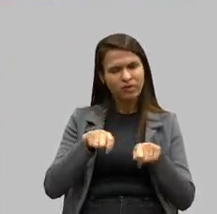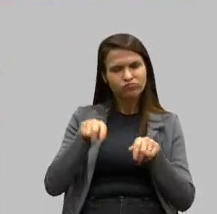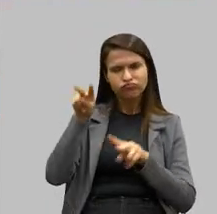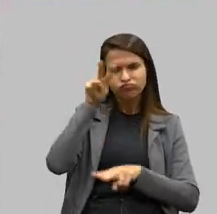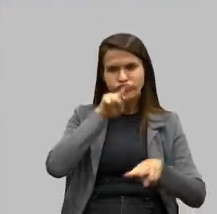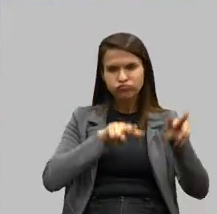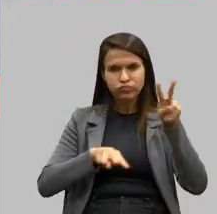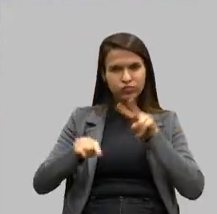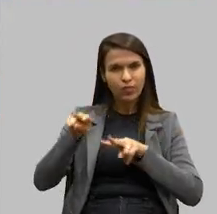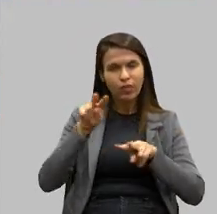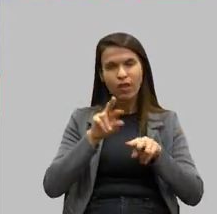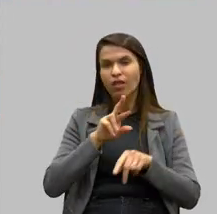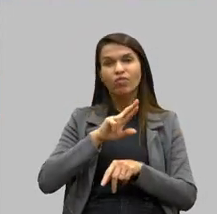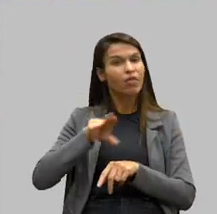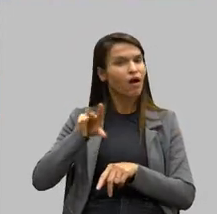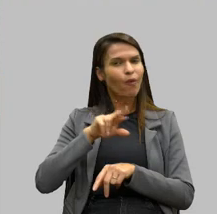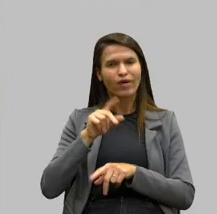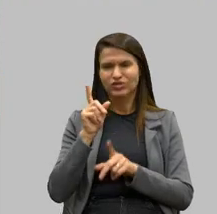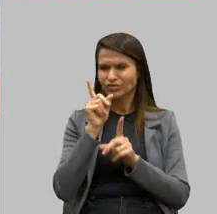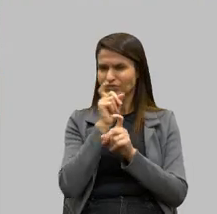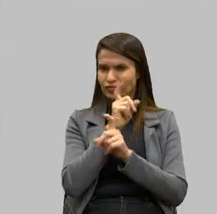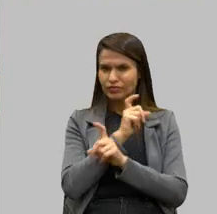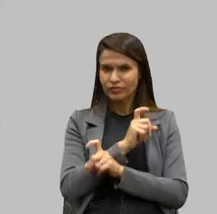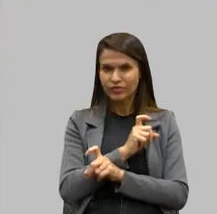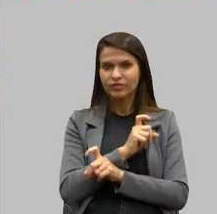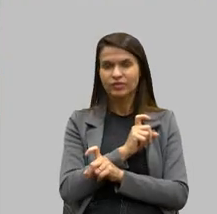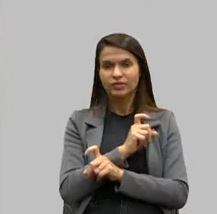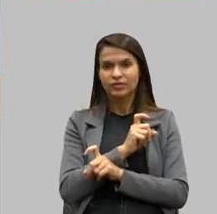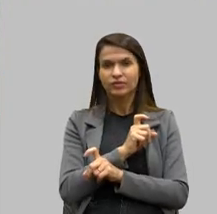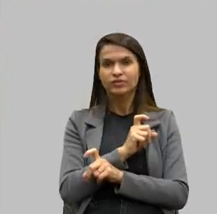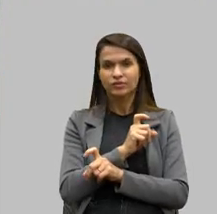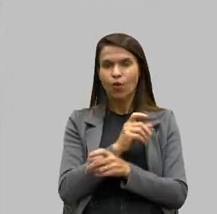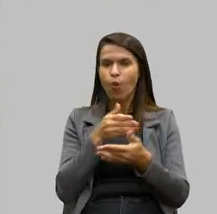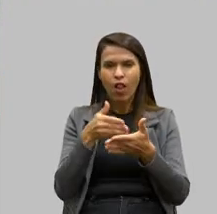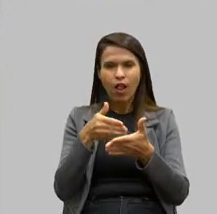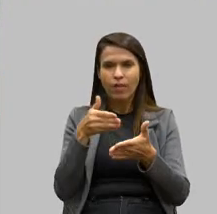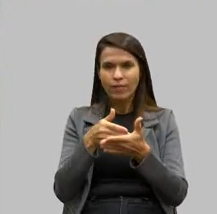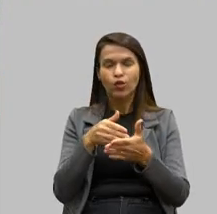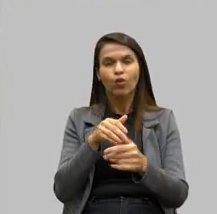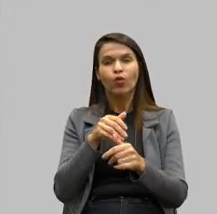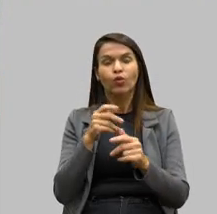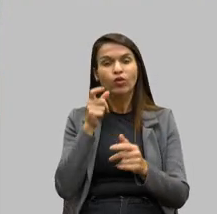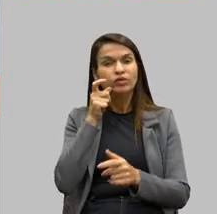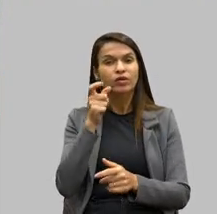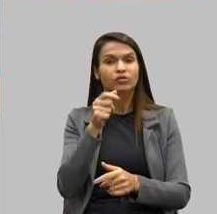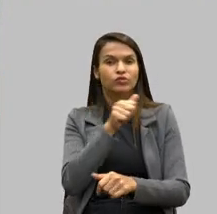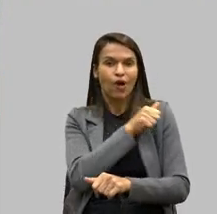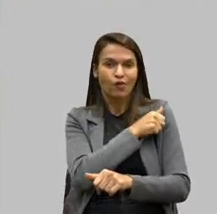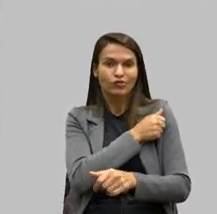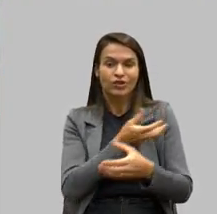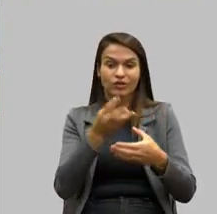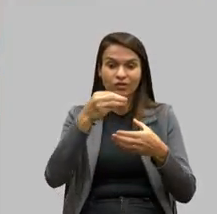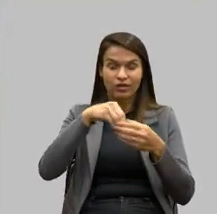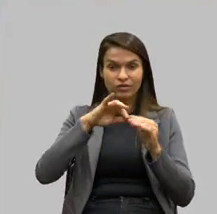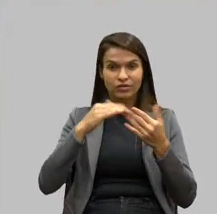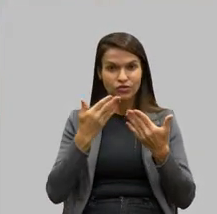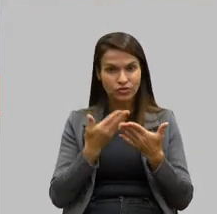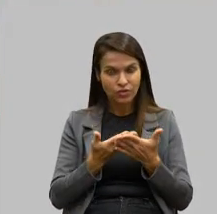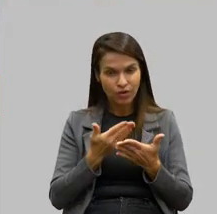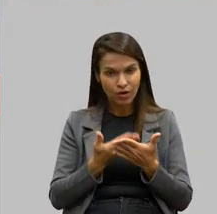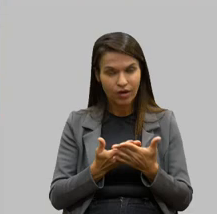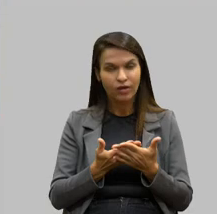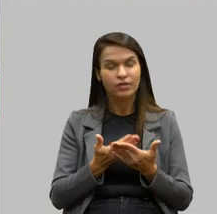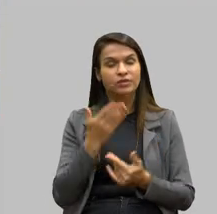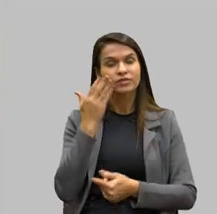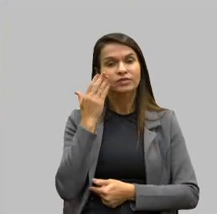Não é um ponto dificultador. O nosso interesse é que os estudantes estejam dentro das nossas escolas. Sabemos que